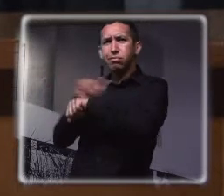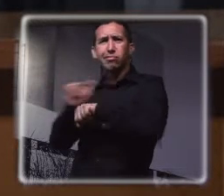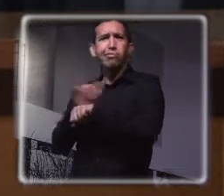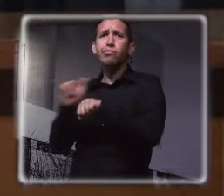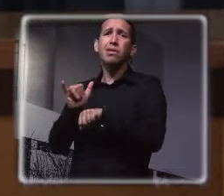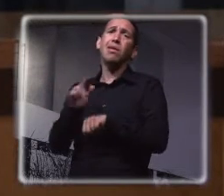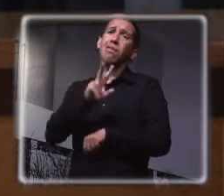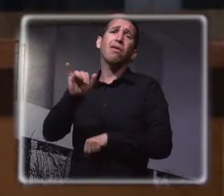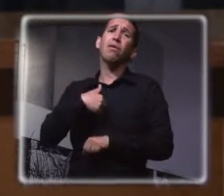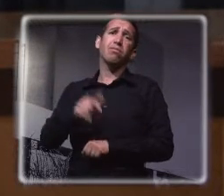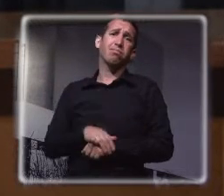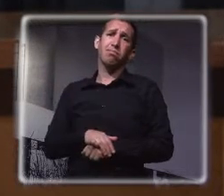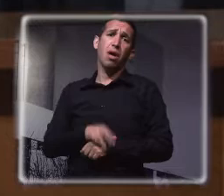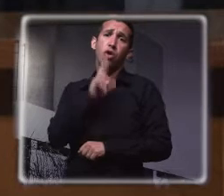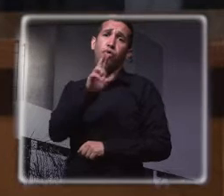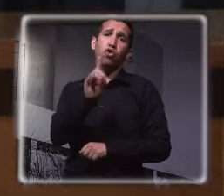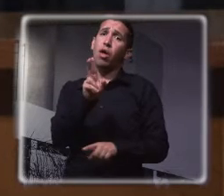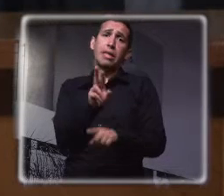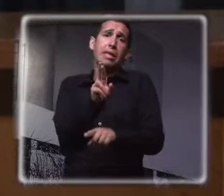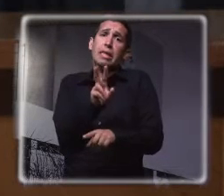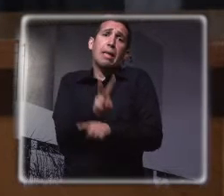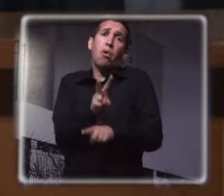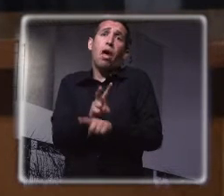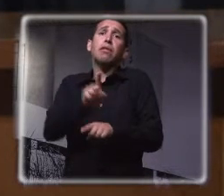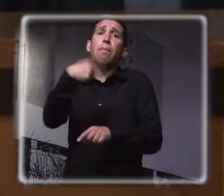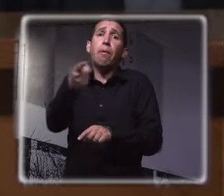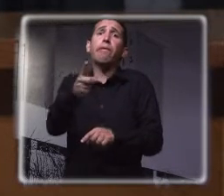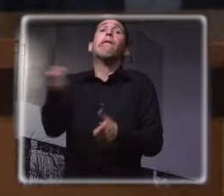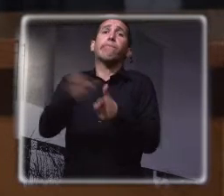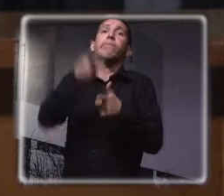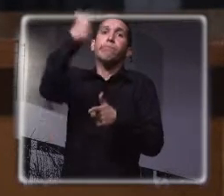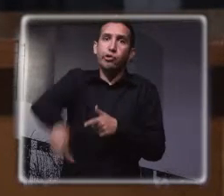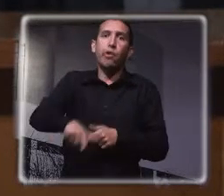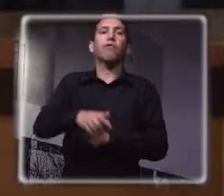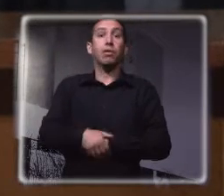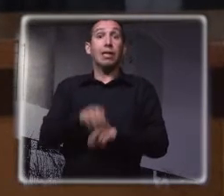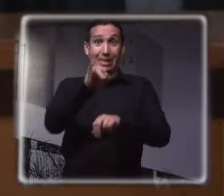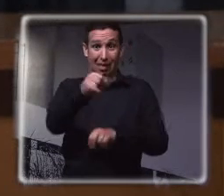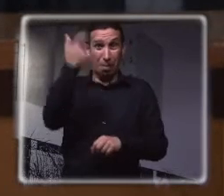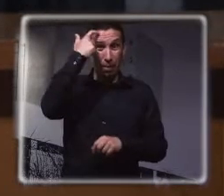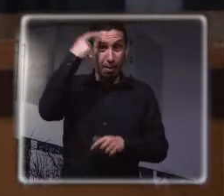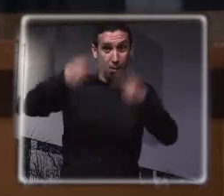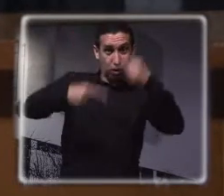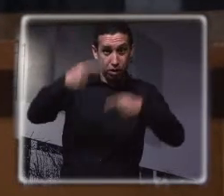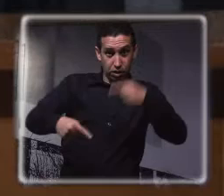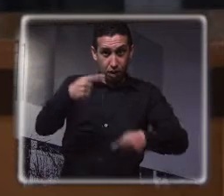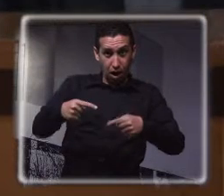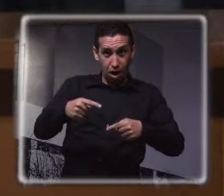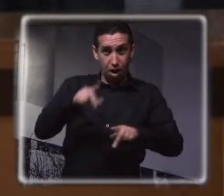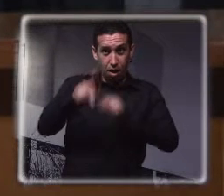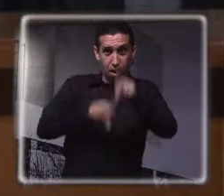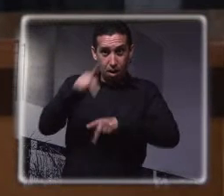ela resulta numa solução temporária, que amanhã depois ele volta. E o que é mais importante, se nós pensarmos em termos de política pública, a gente